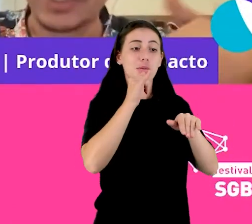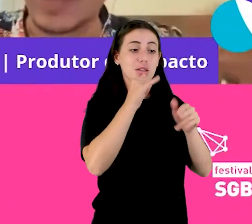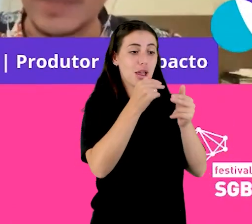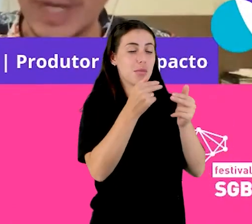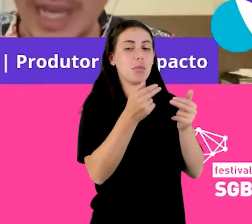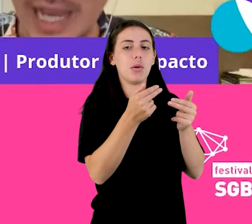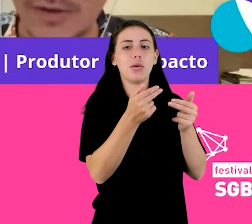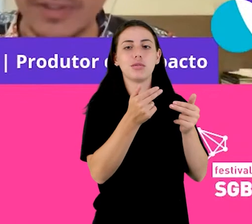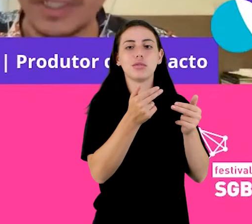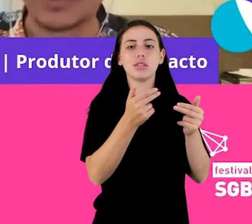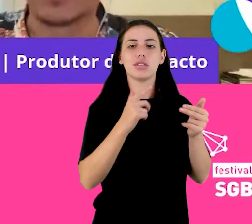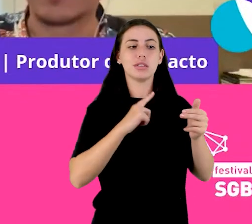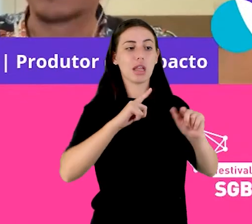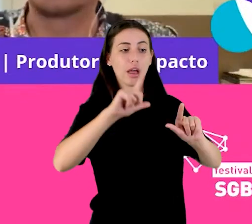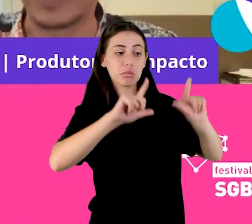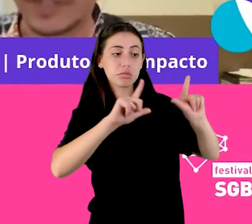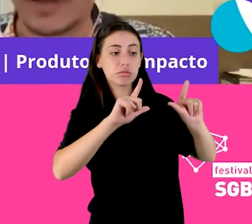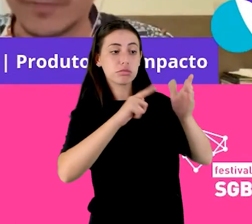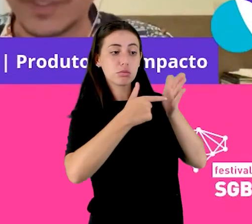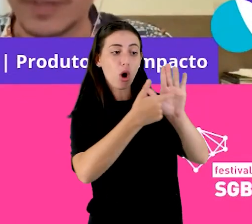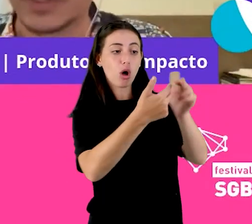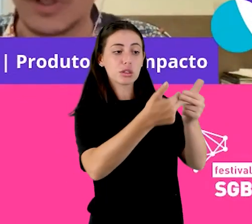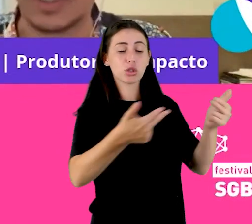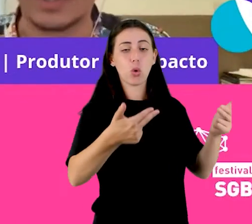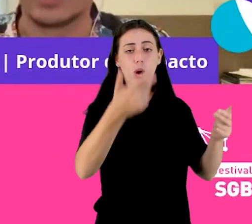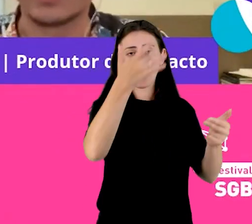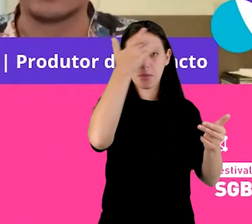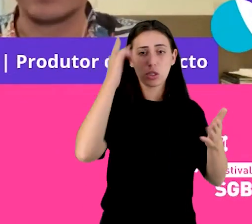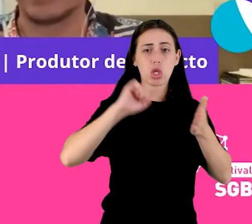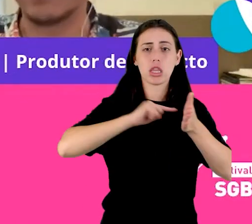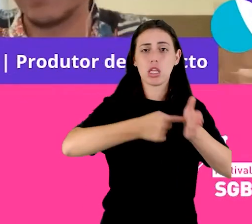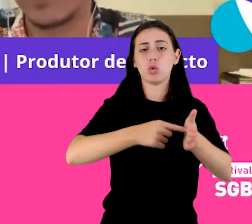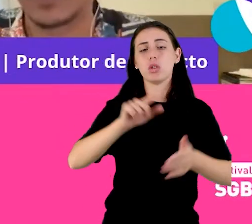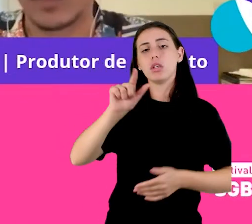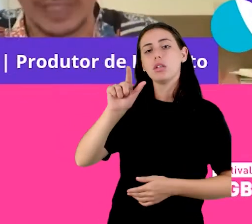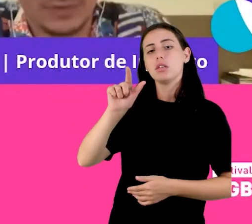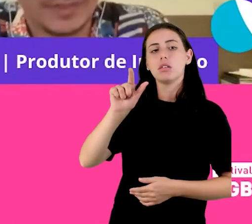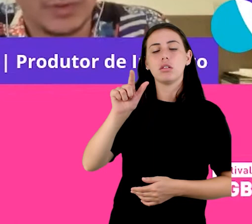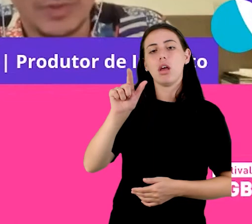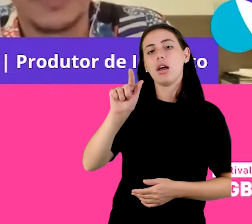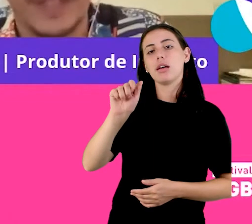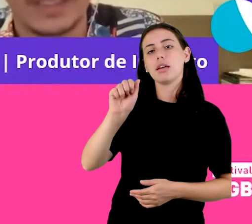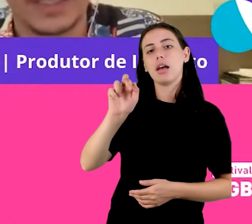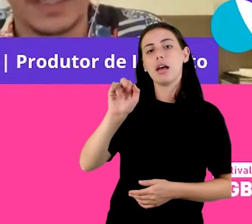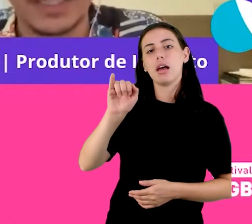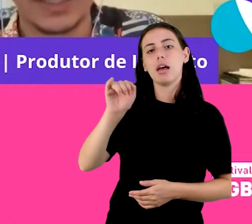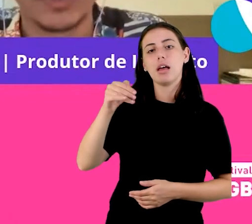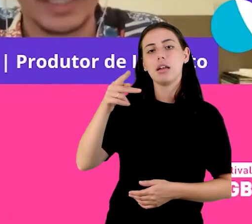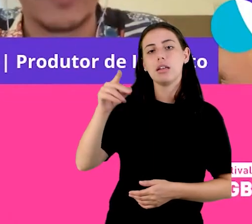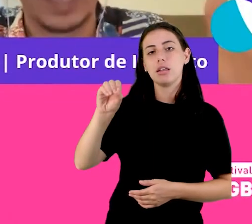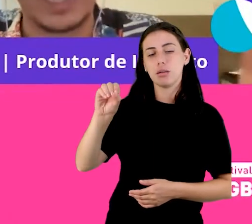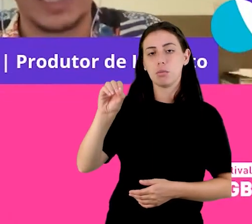Alguém pode denunciar um garimpo ilegal, isso pode virar uma história, né? São inclusive assuntos muito difíceis